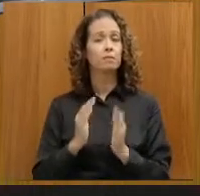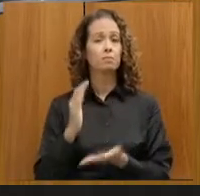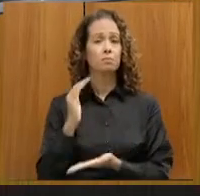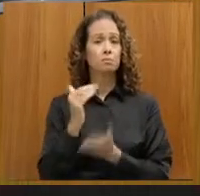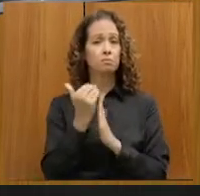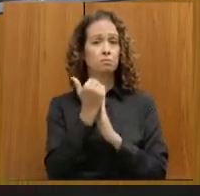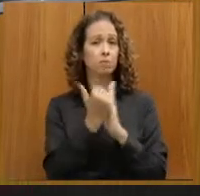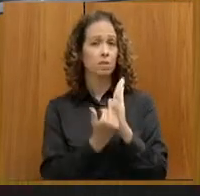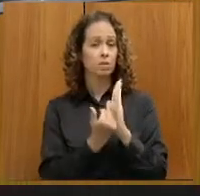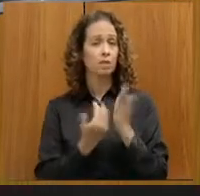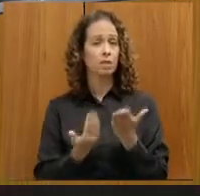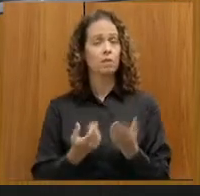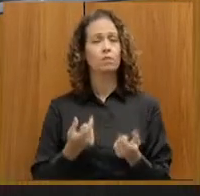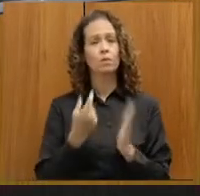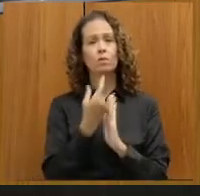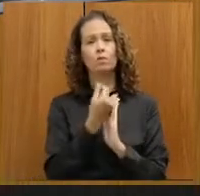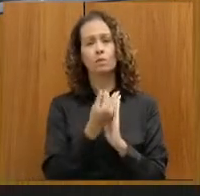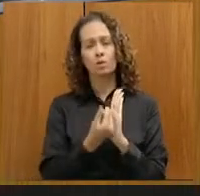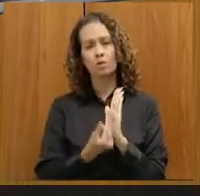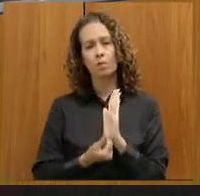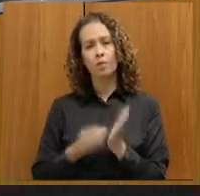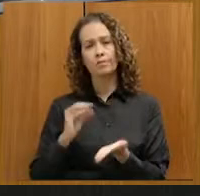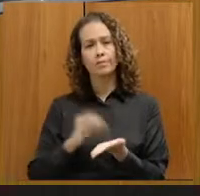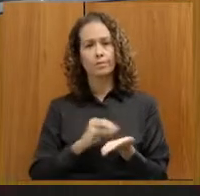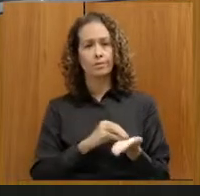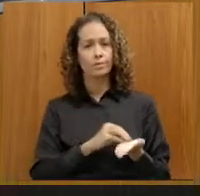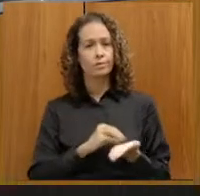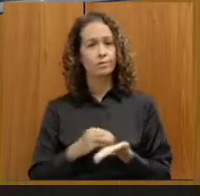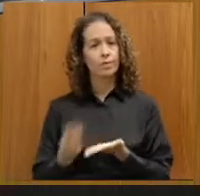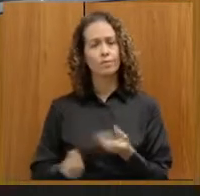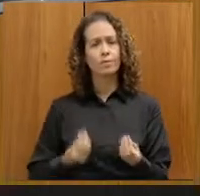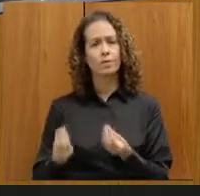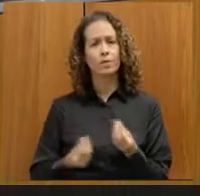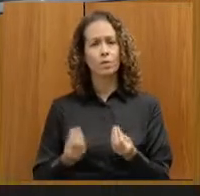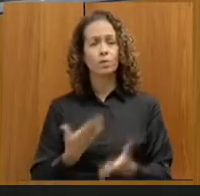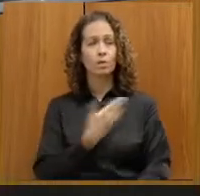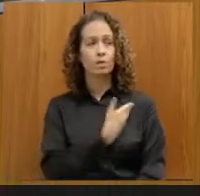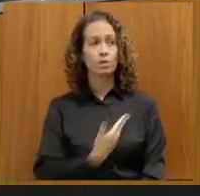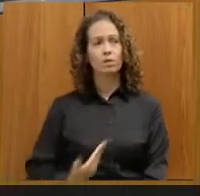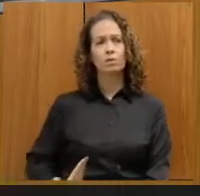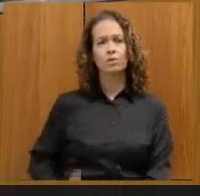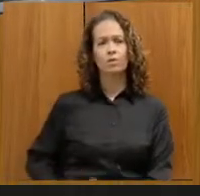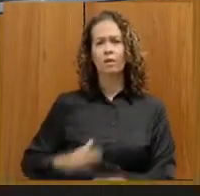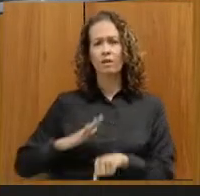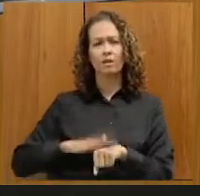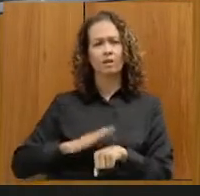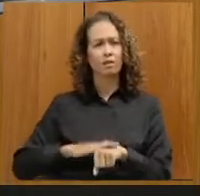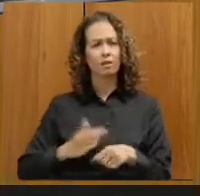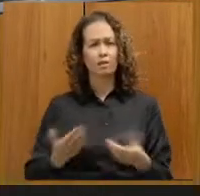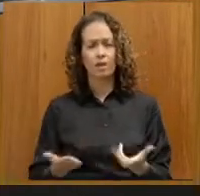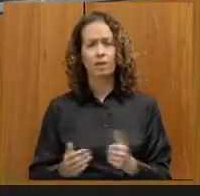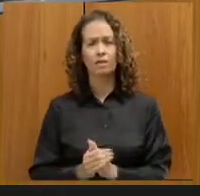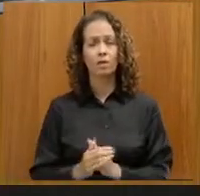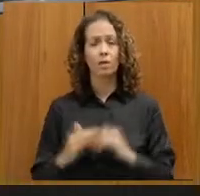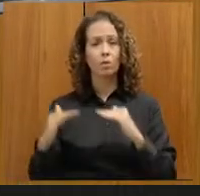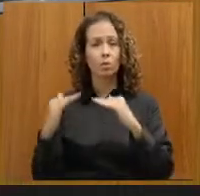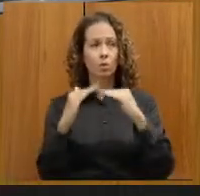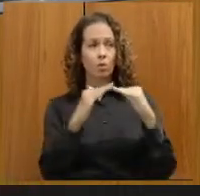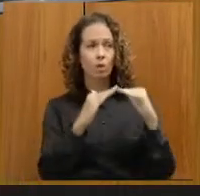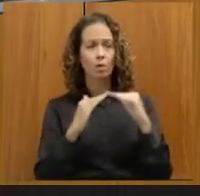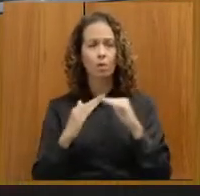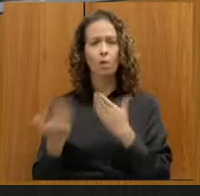deficitário né a tamanha Façanha que esse governo faz com tamanhos acordos de